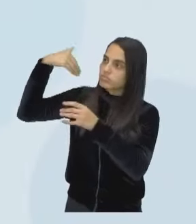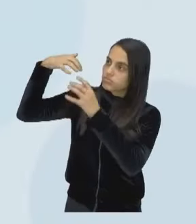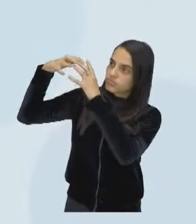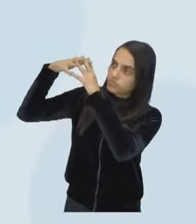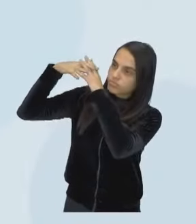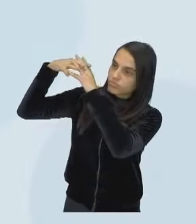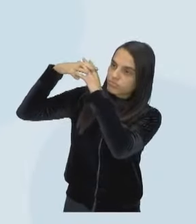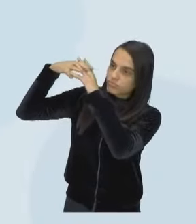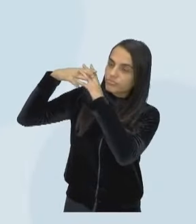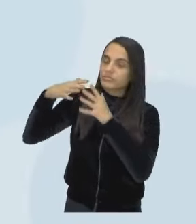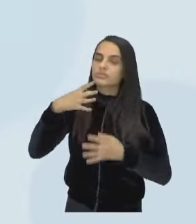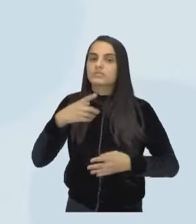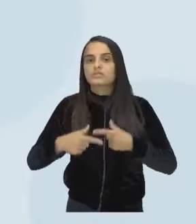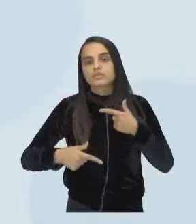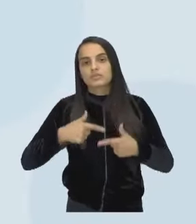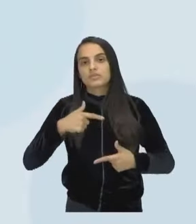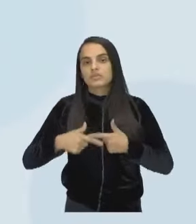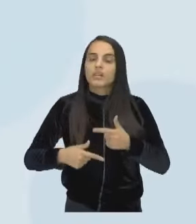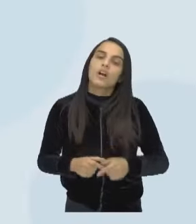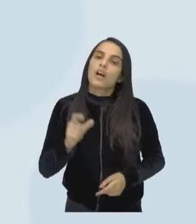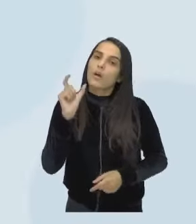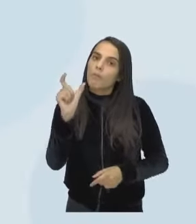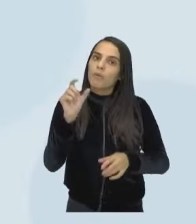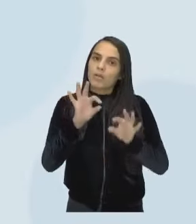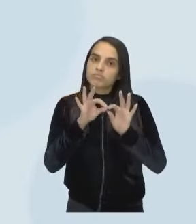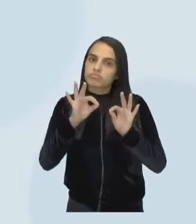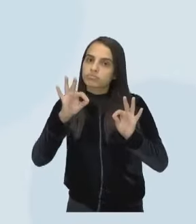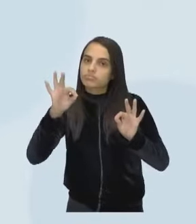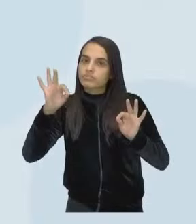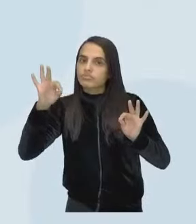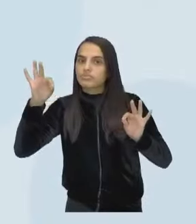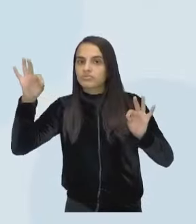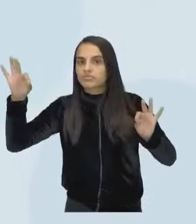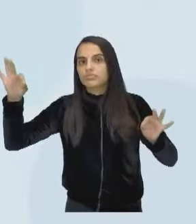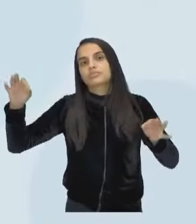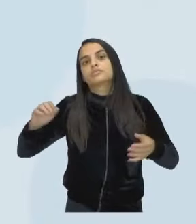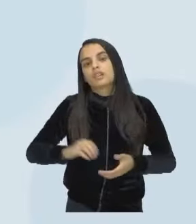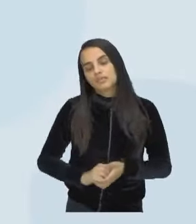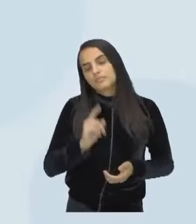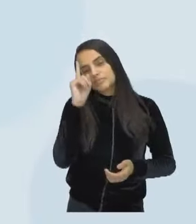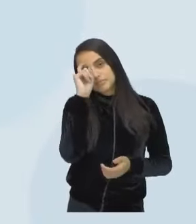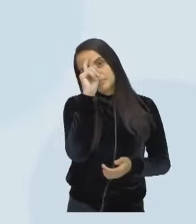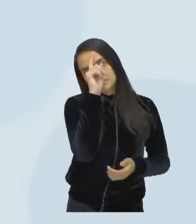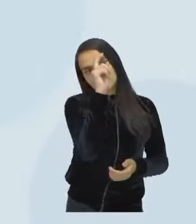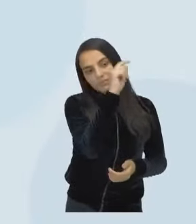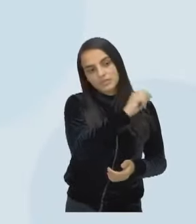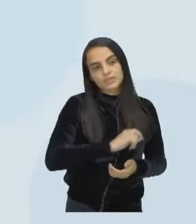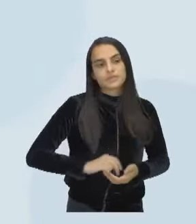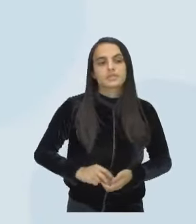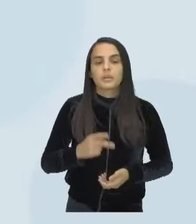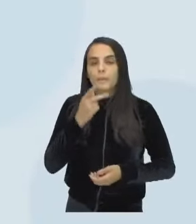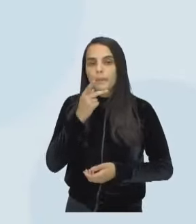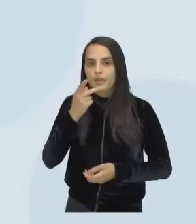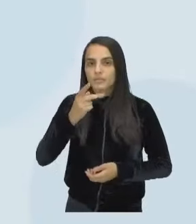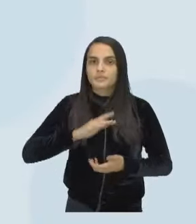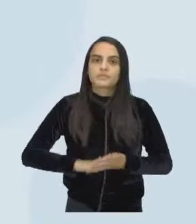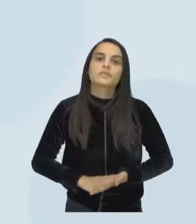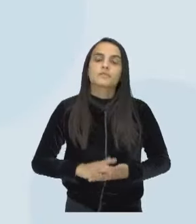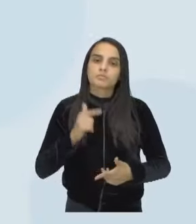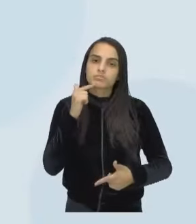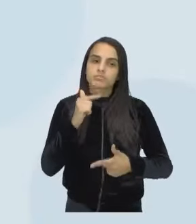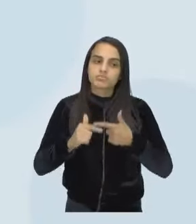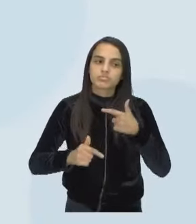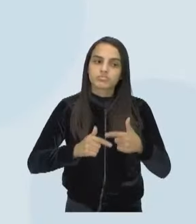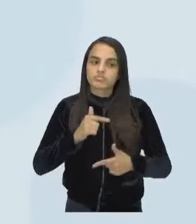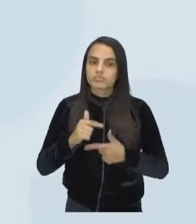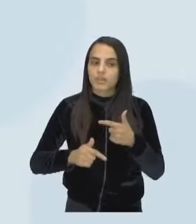realmente trabalha. E é uma palavra grande, muito grande, que é muito difícil de pronunciar. Então, Rô, vamos trabalhar a pronúncia dela?